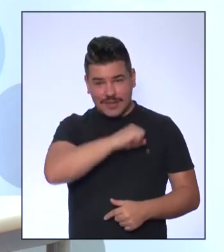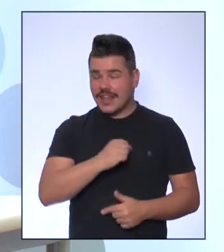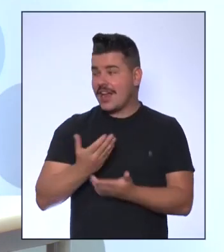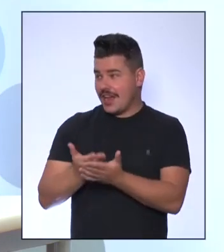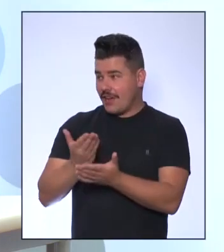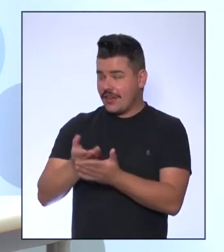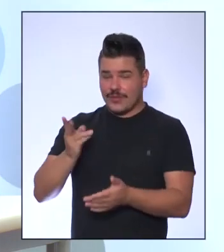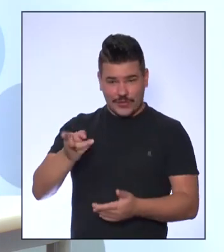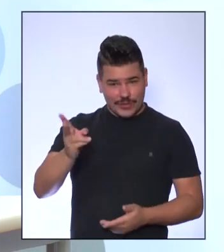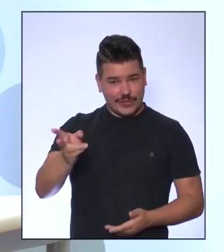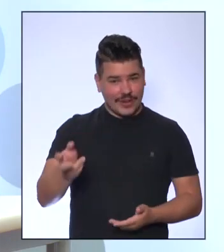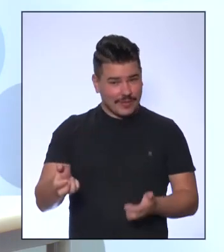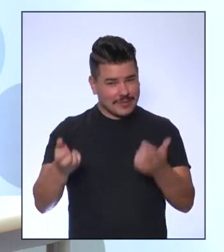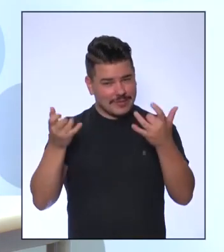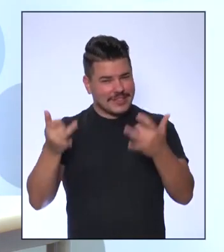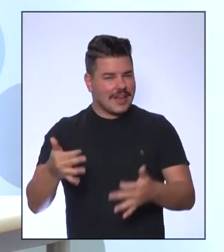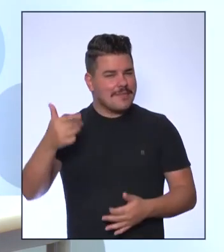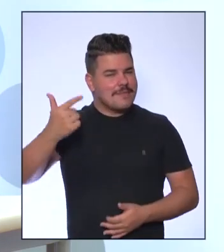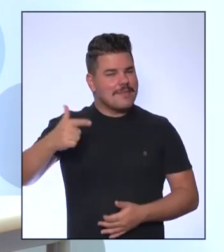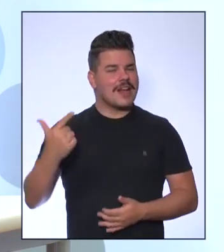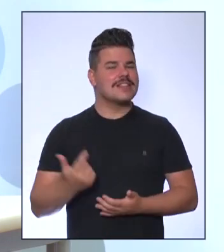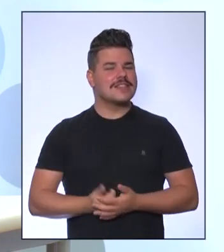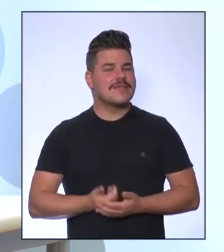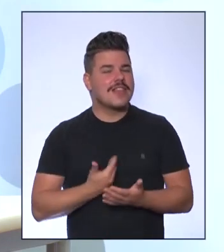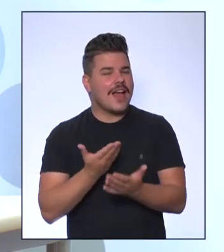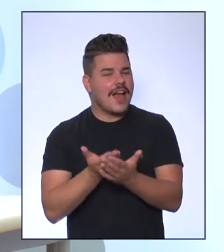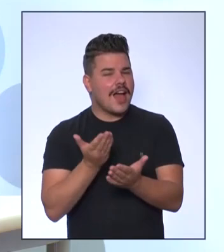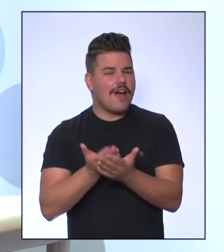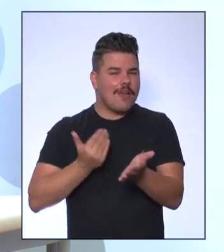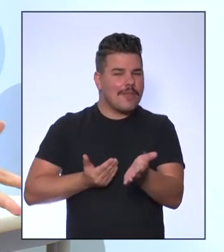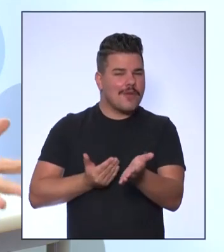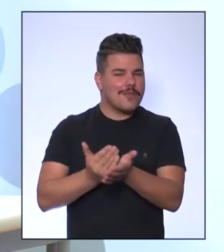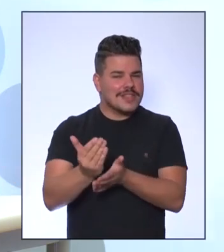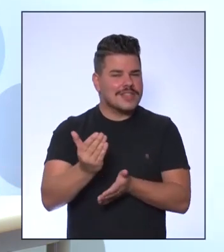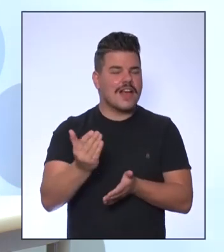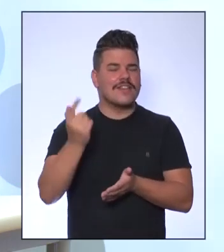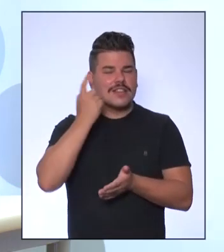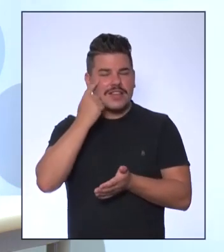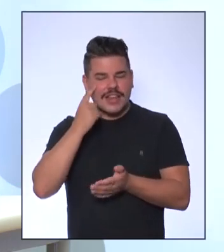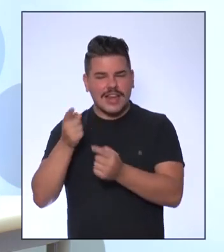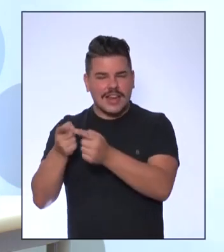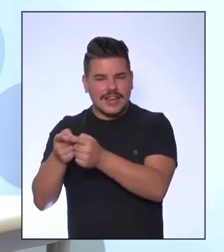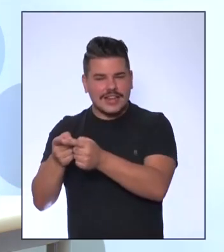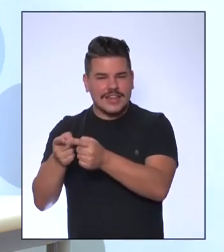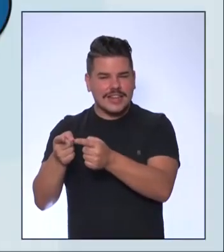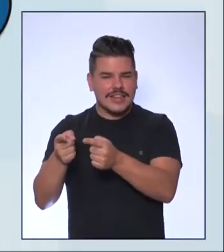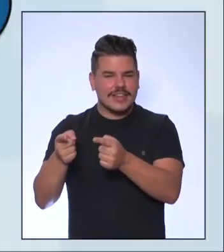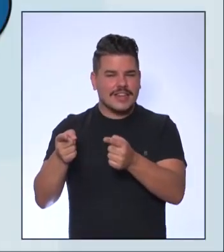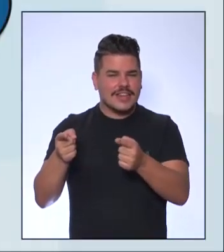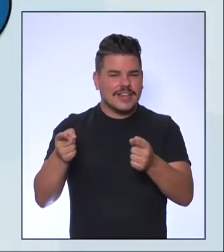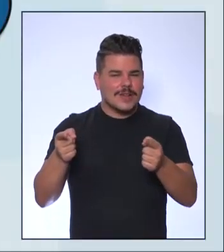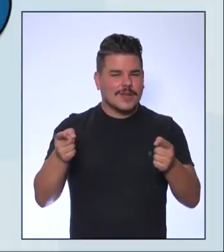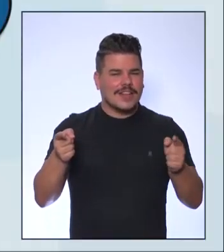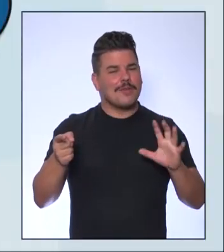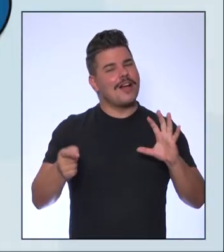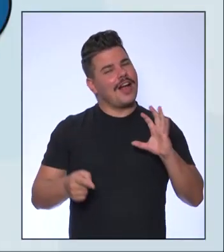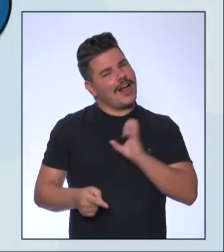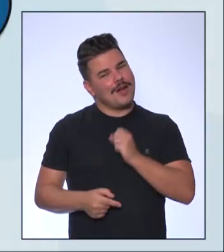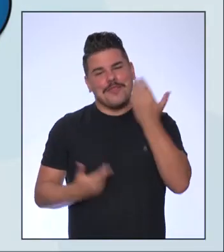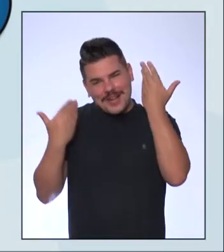Carlos? Para começar a nossa aula, eu vou colocar uma linha do tempo, que eu sou uma professora de história, adoro uma linha do